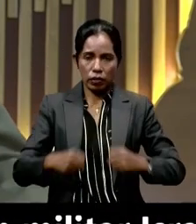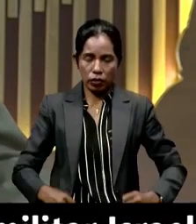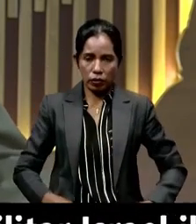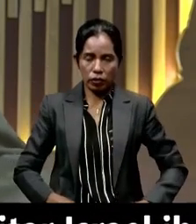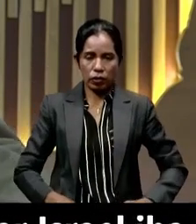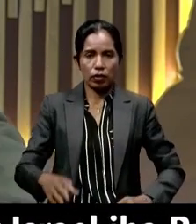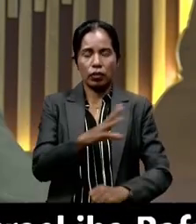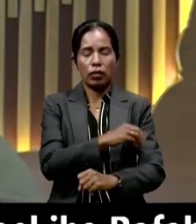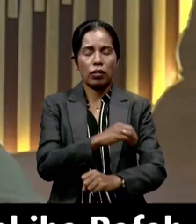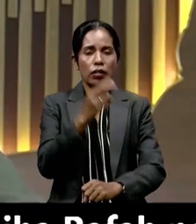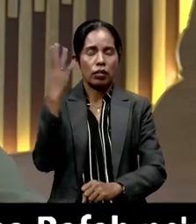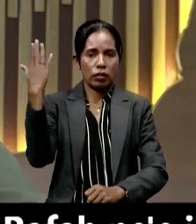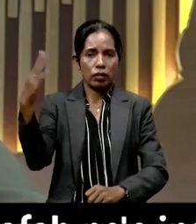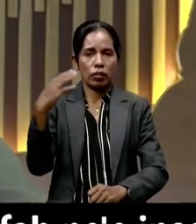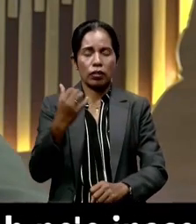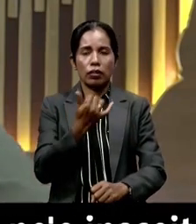e hospital